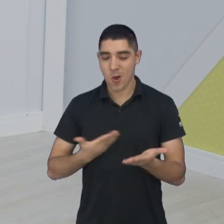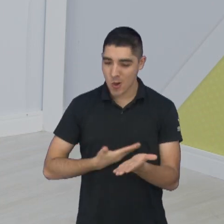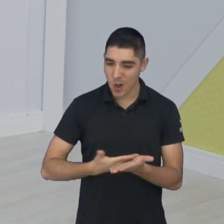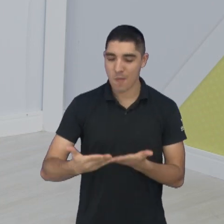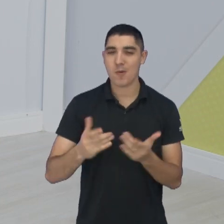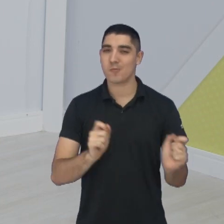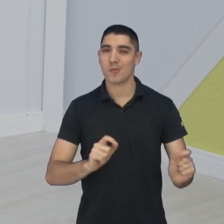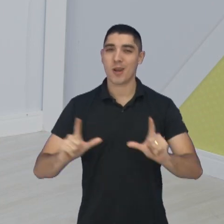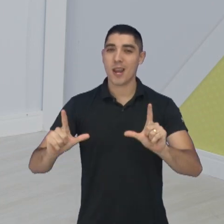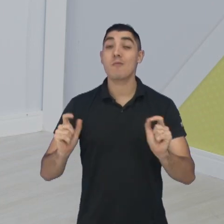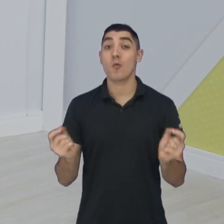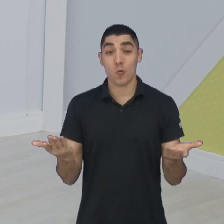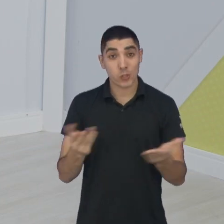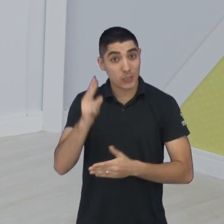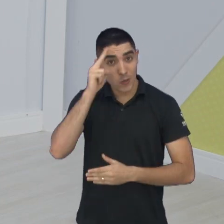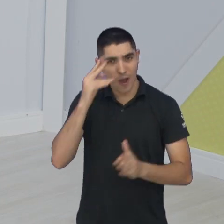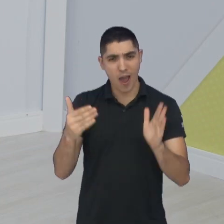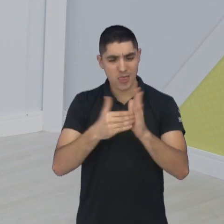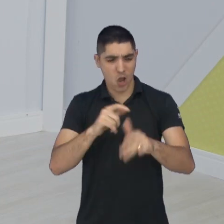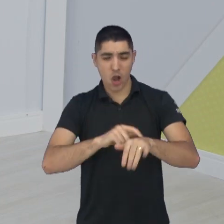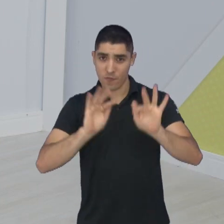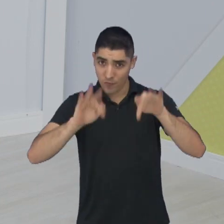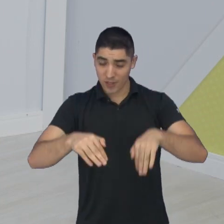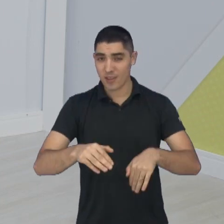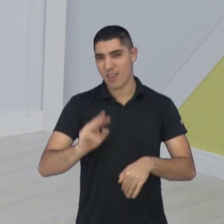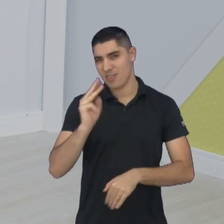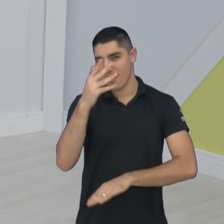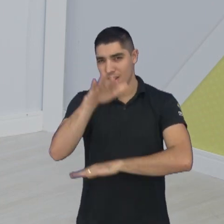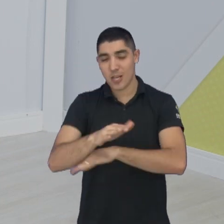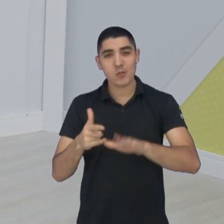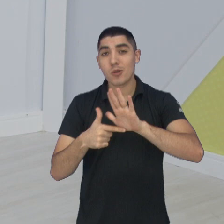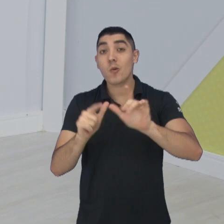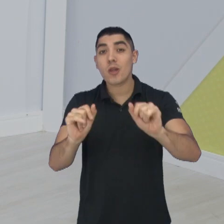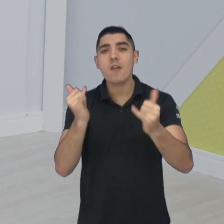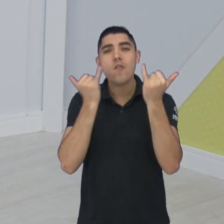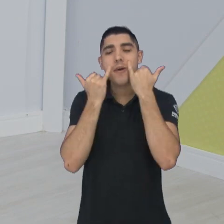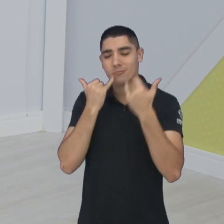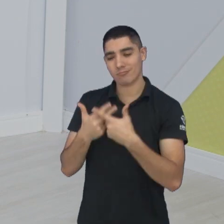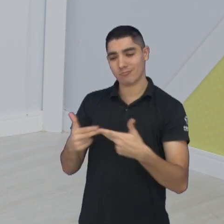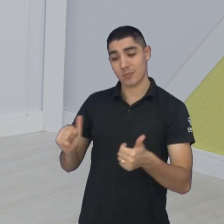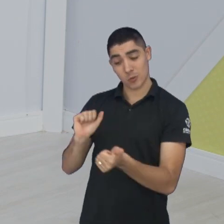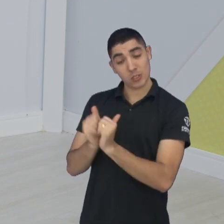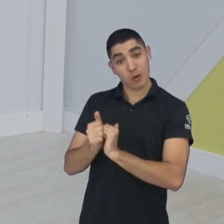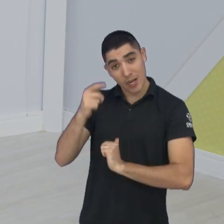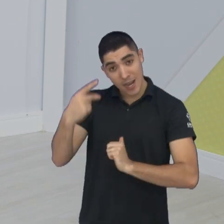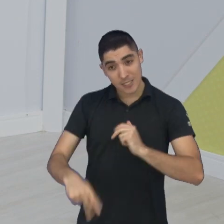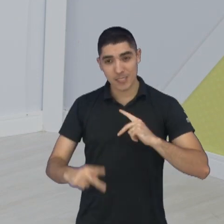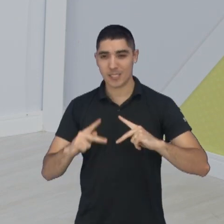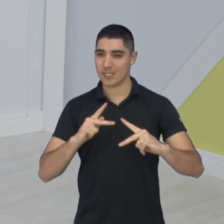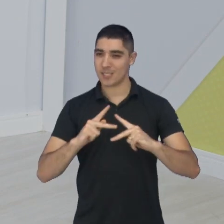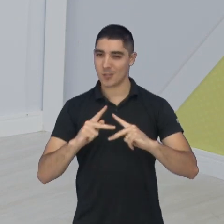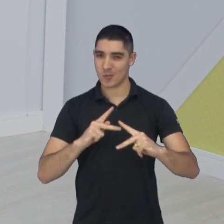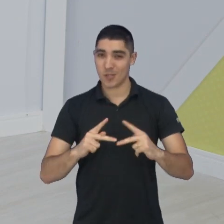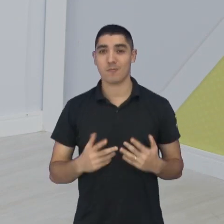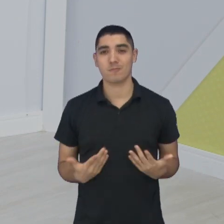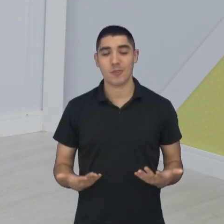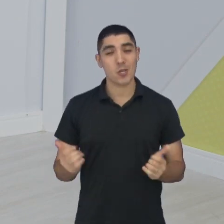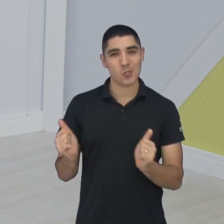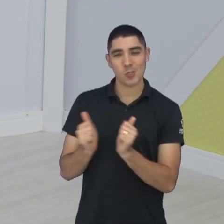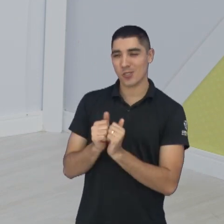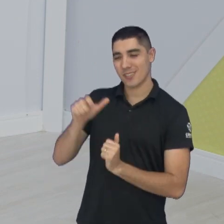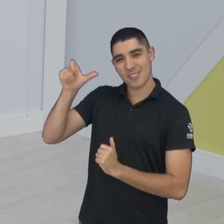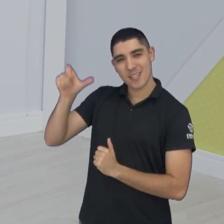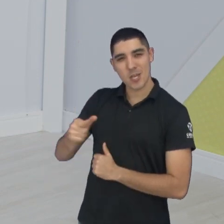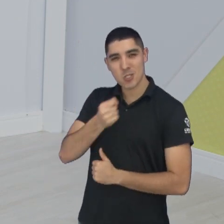nesta segunda-feira até as 15h, trazendo as principais informações do esporte aqui da nossa cidade. Aqui comigo